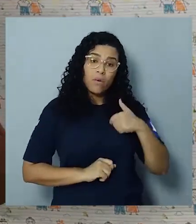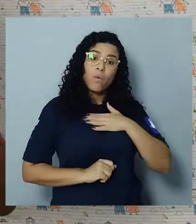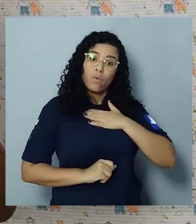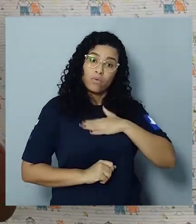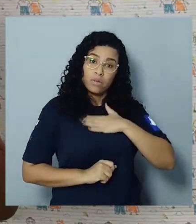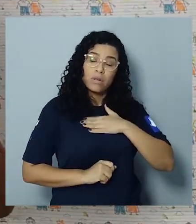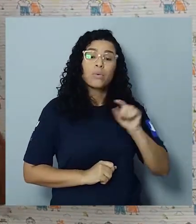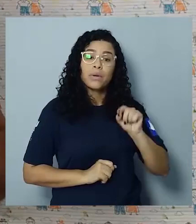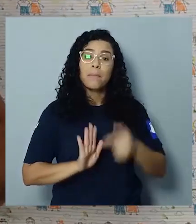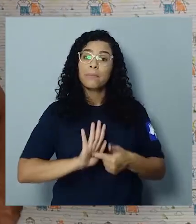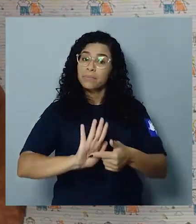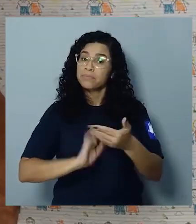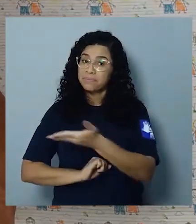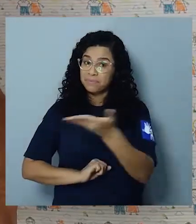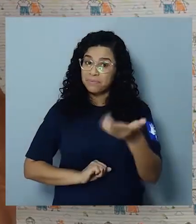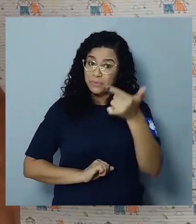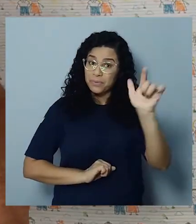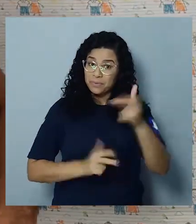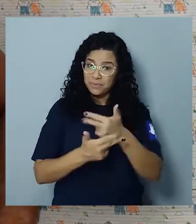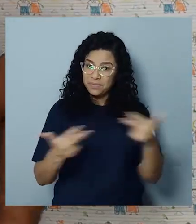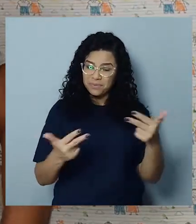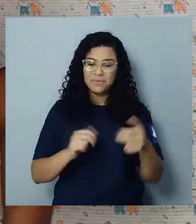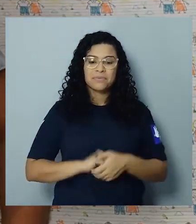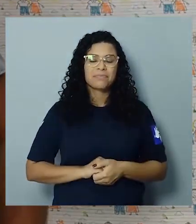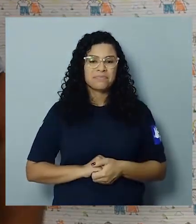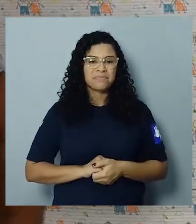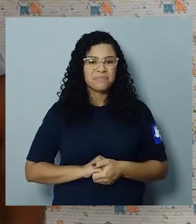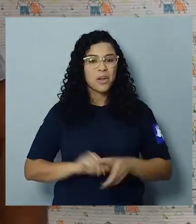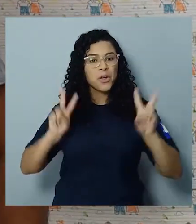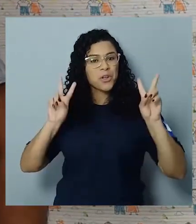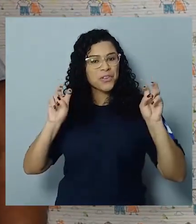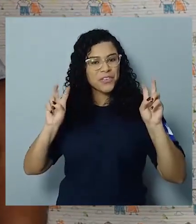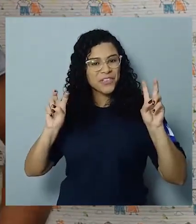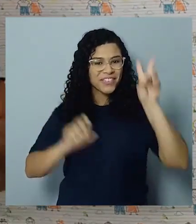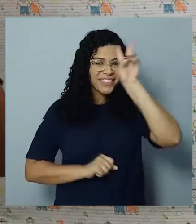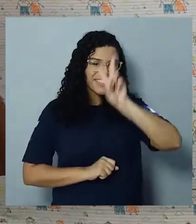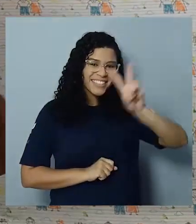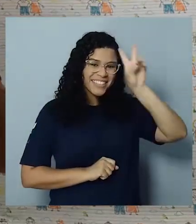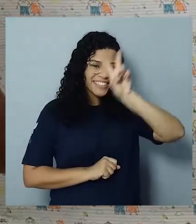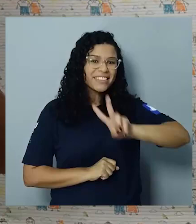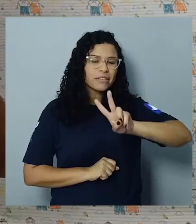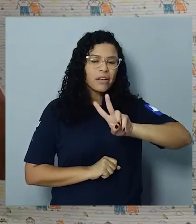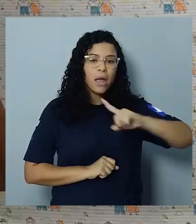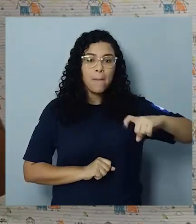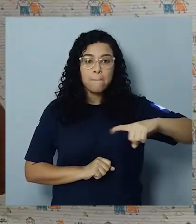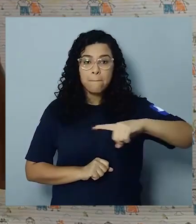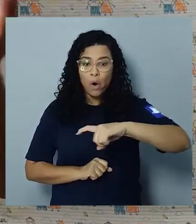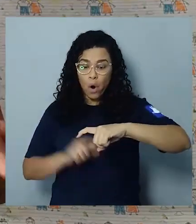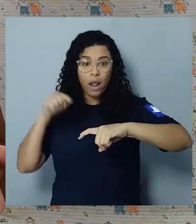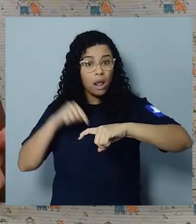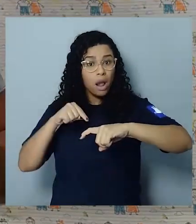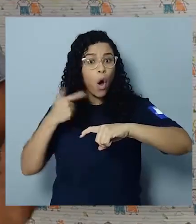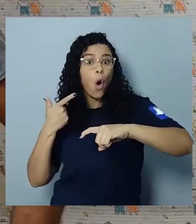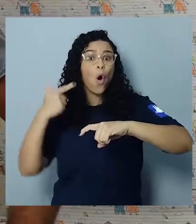e eu gostaria de apresentar a vocês As Aventuras de uma minhoca não é aquela minhoca que falou